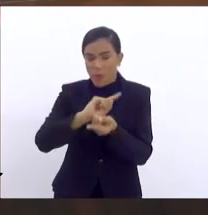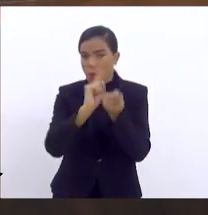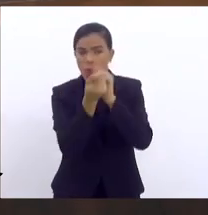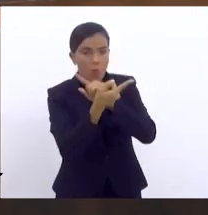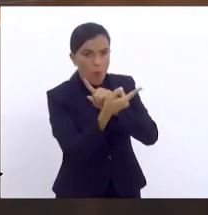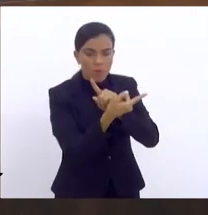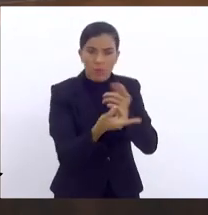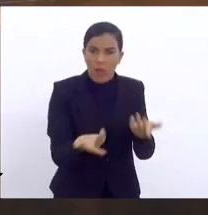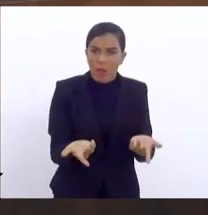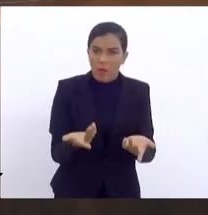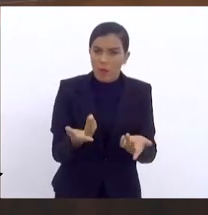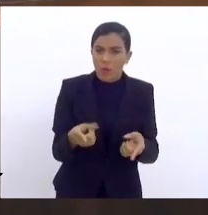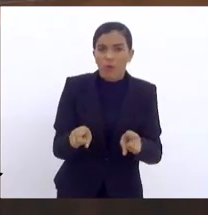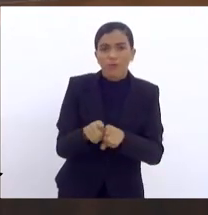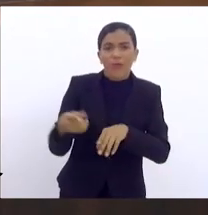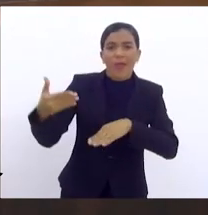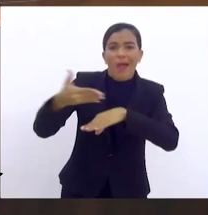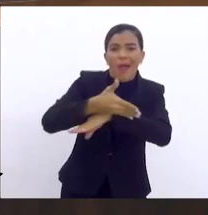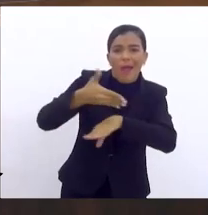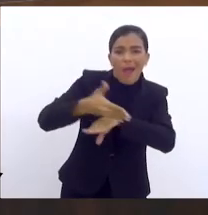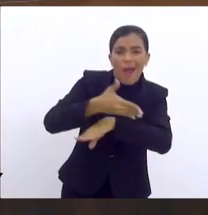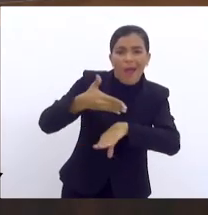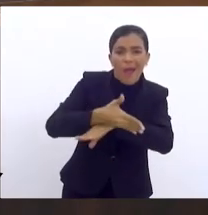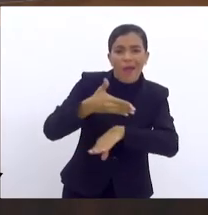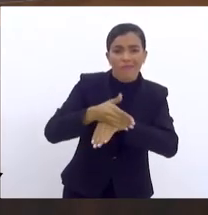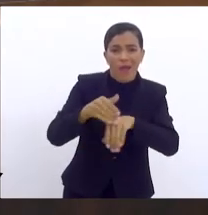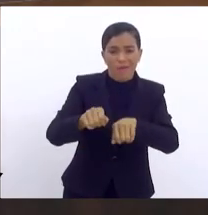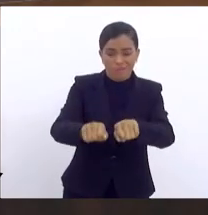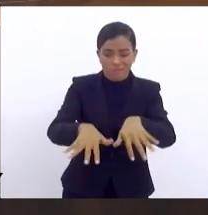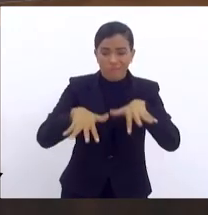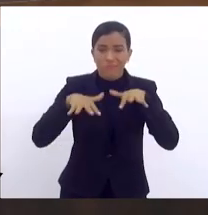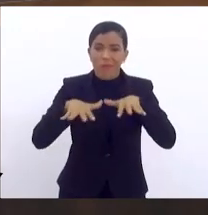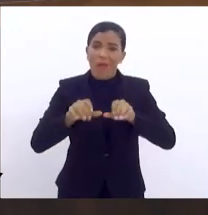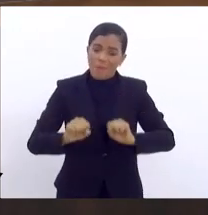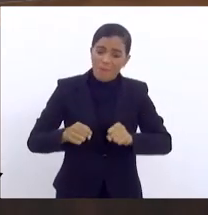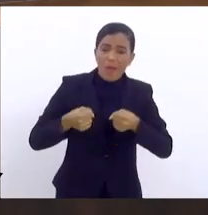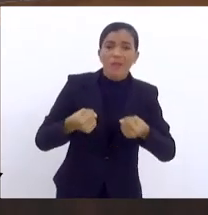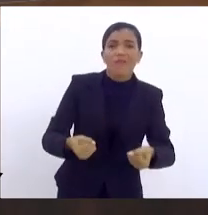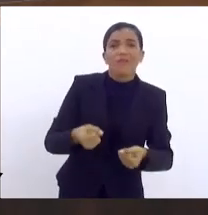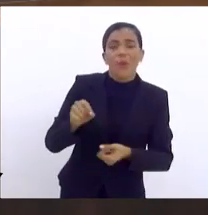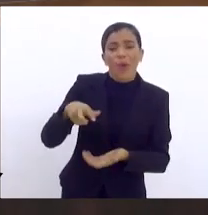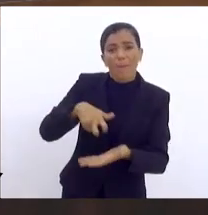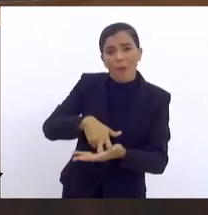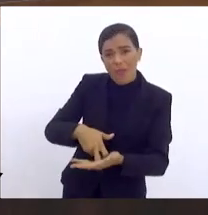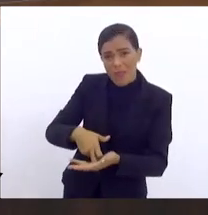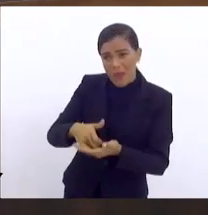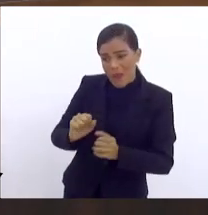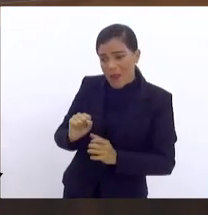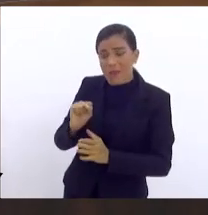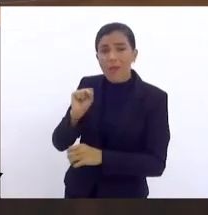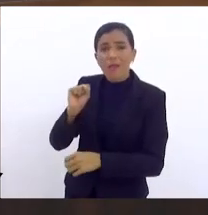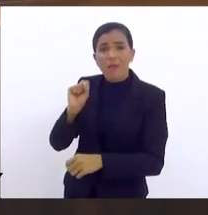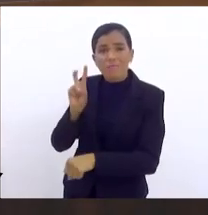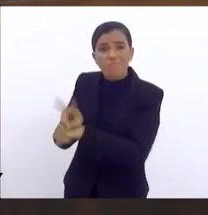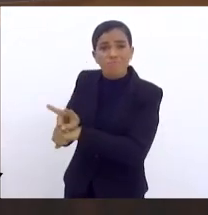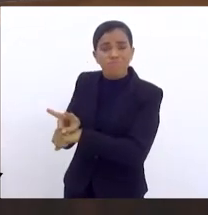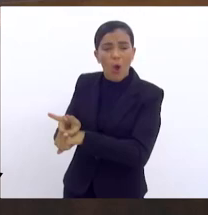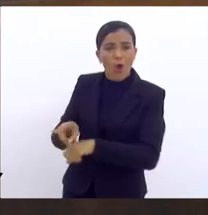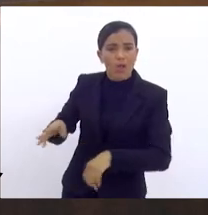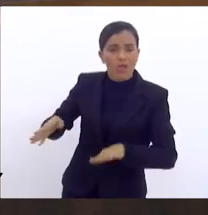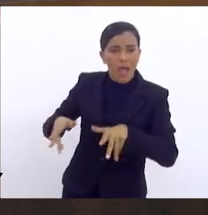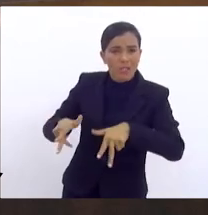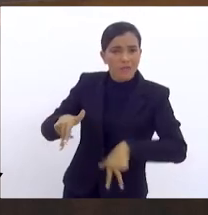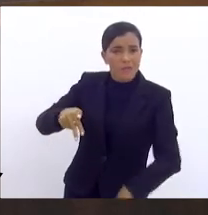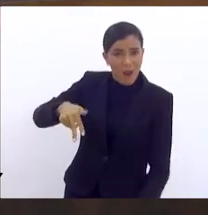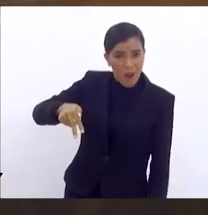que vem nessa casa muitas vezes vai no Parlamento para defender Penas que protege vagabundo mas ele não tem coragem de adotar um traficante e botar